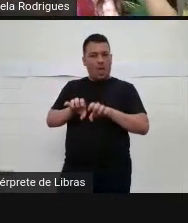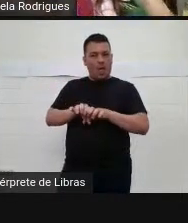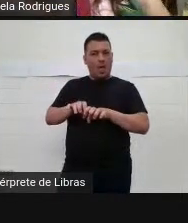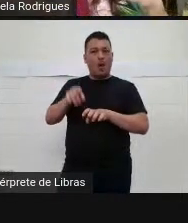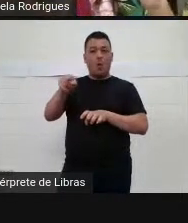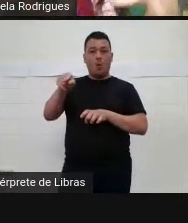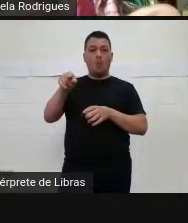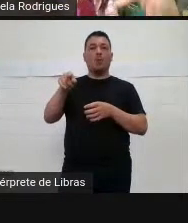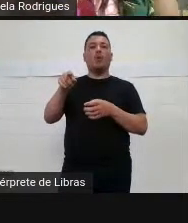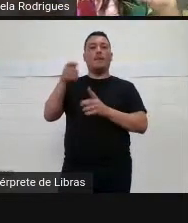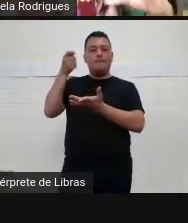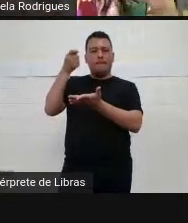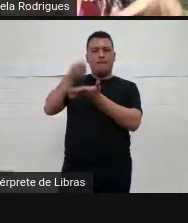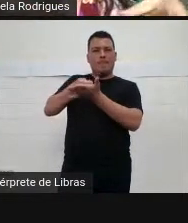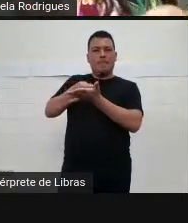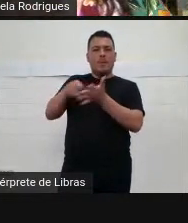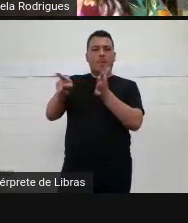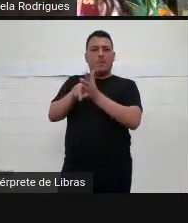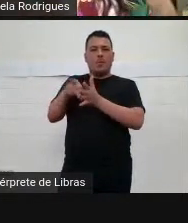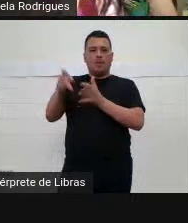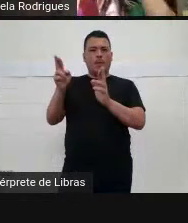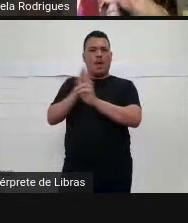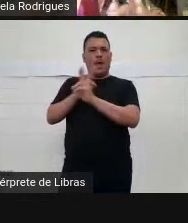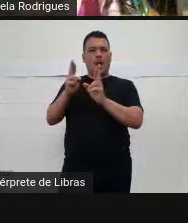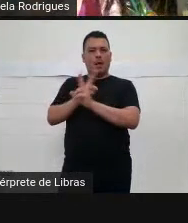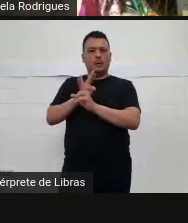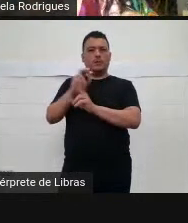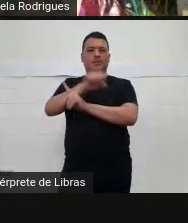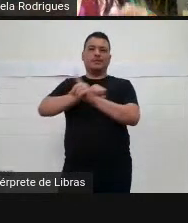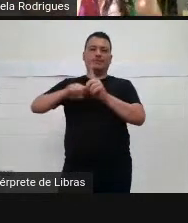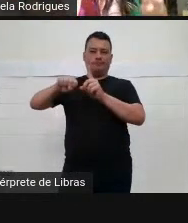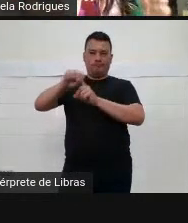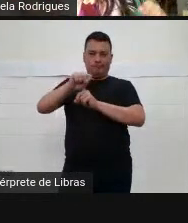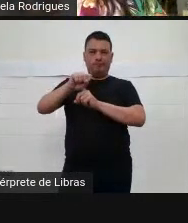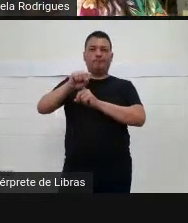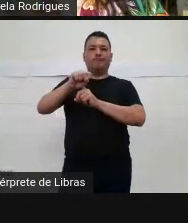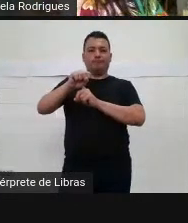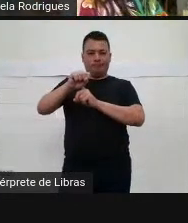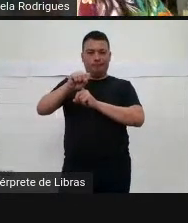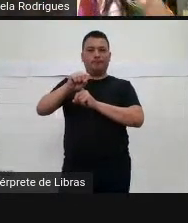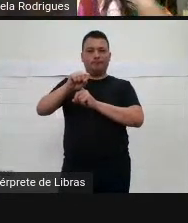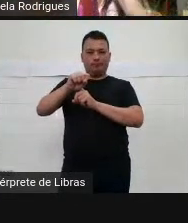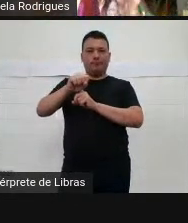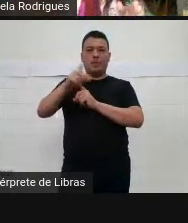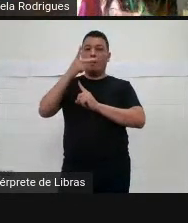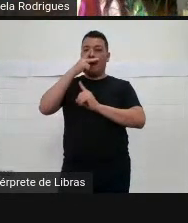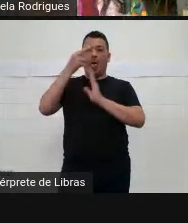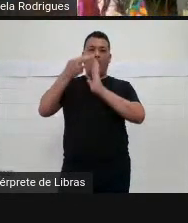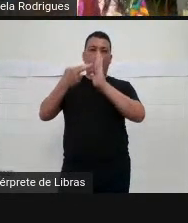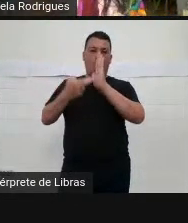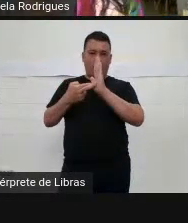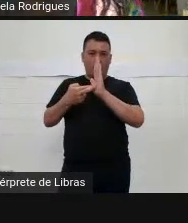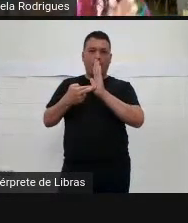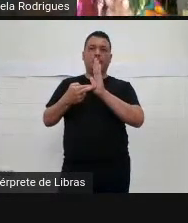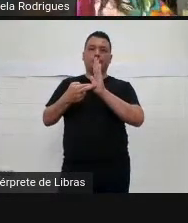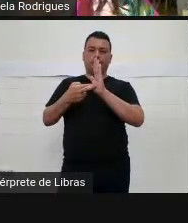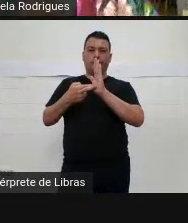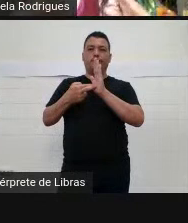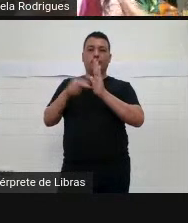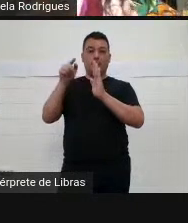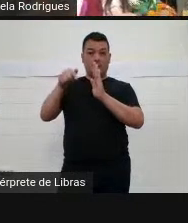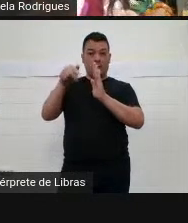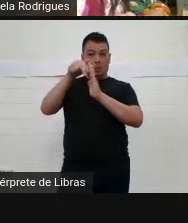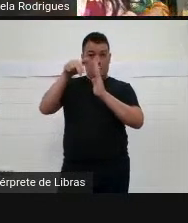vai marcar as relações, então ela emerge como norma, e uma norma